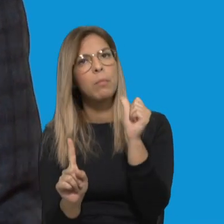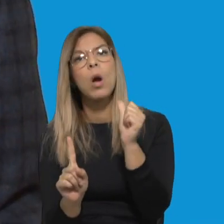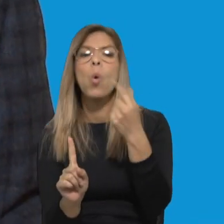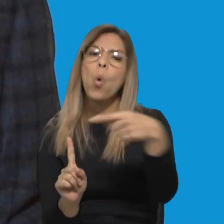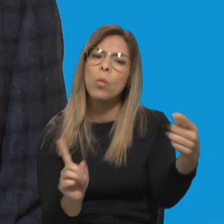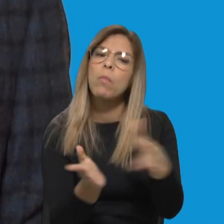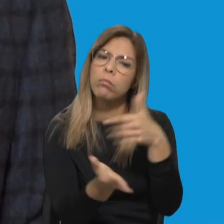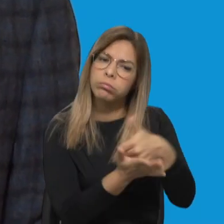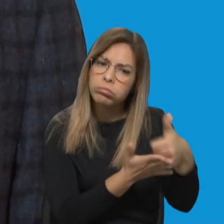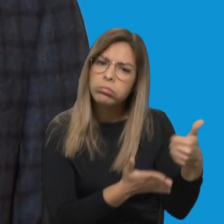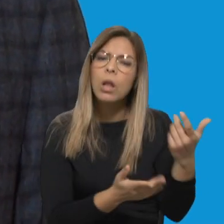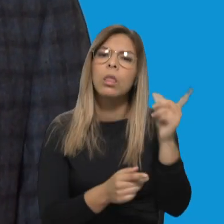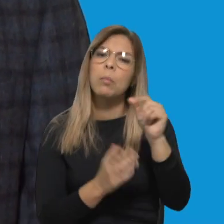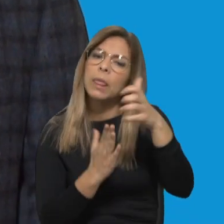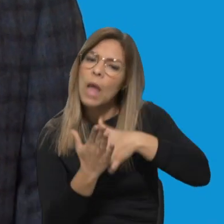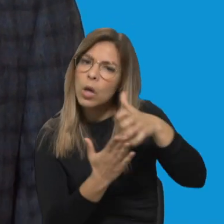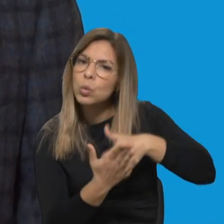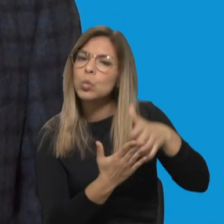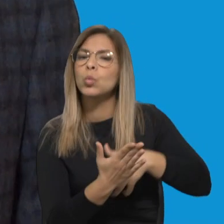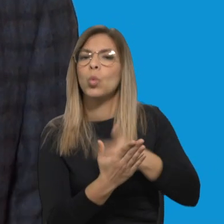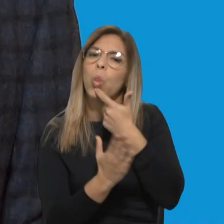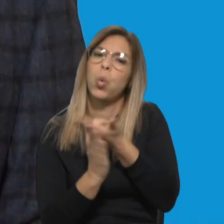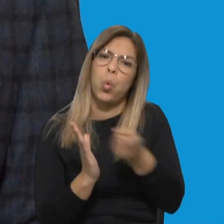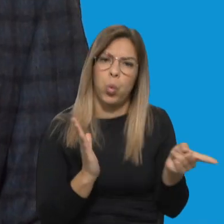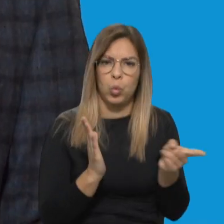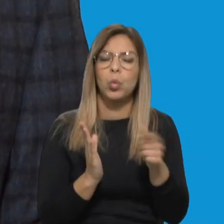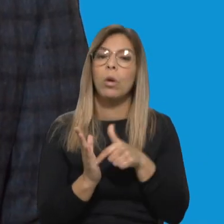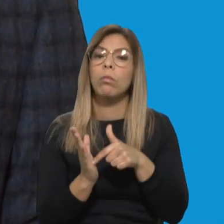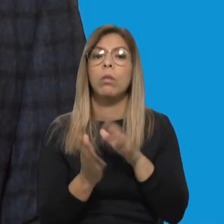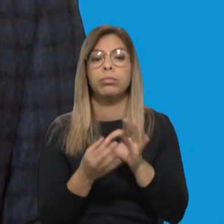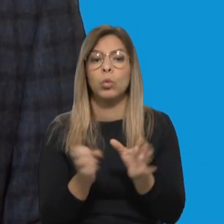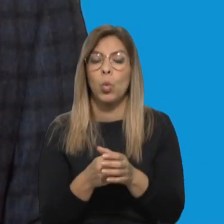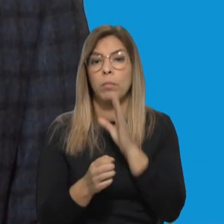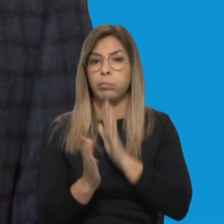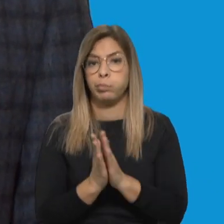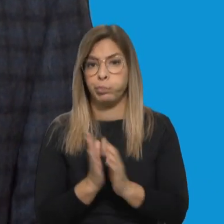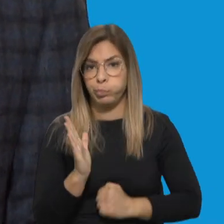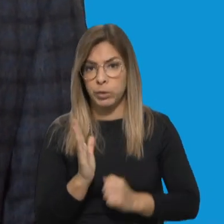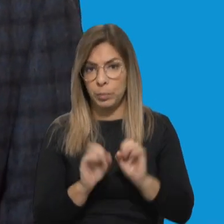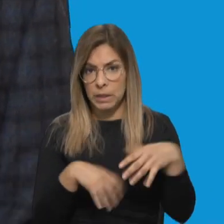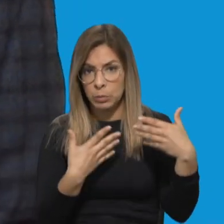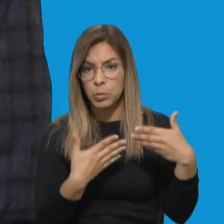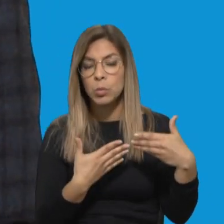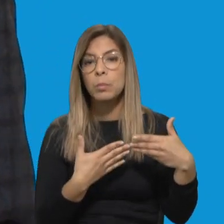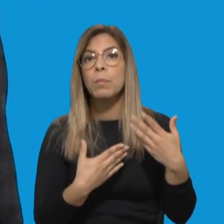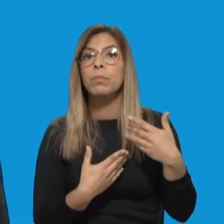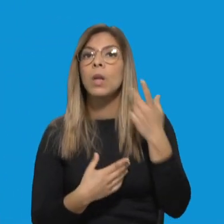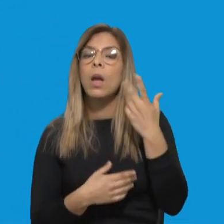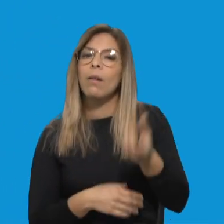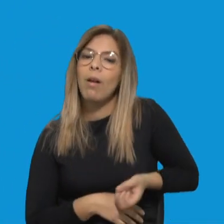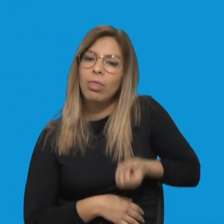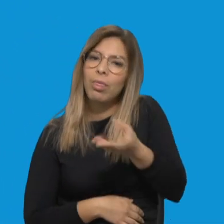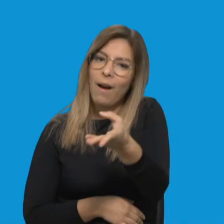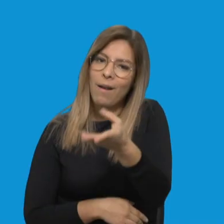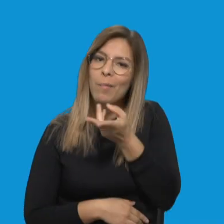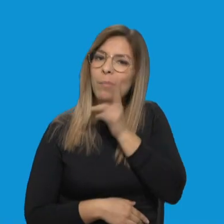evangelhos e também os textos das primeiras comunidades cristãs, que é a novidade do perdão e